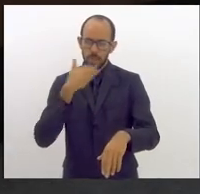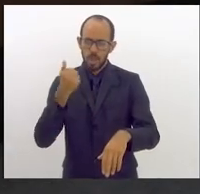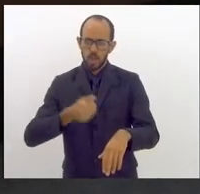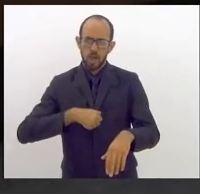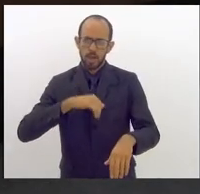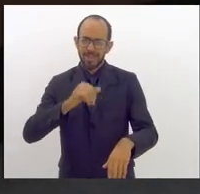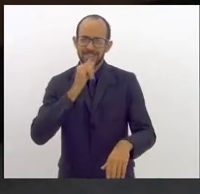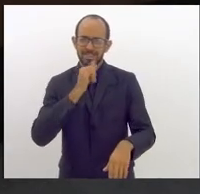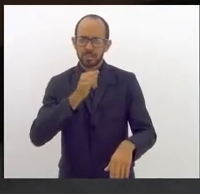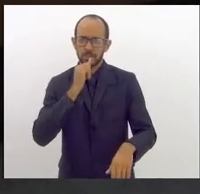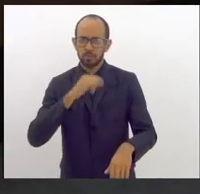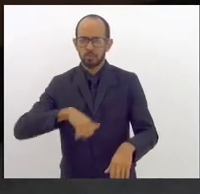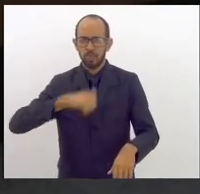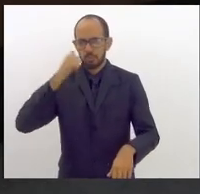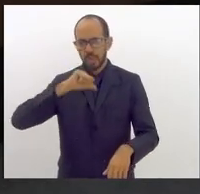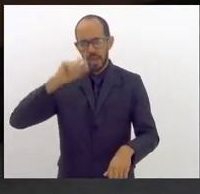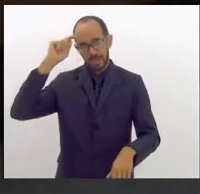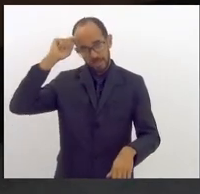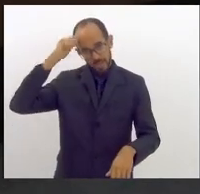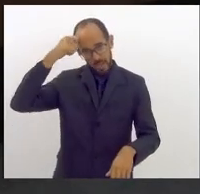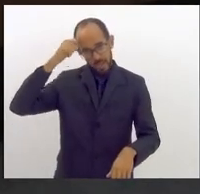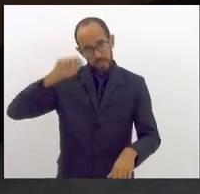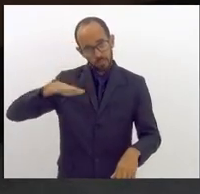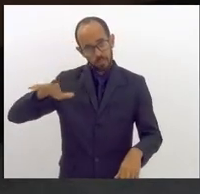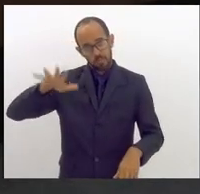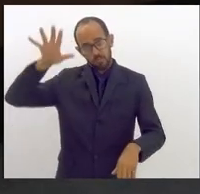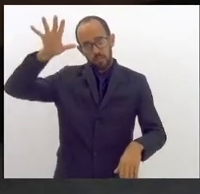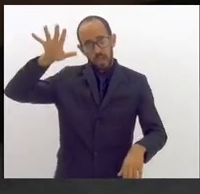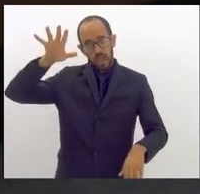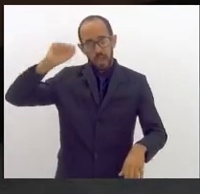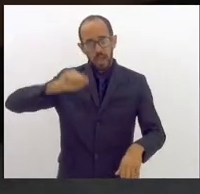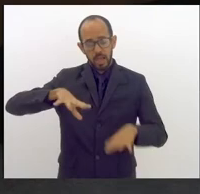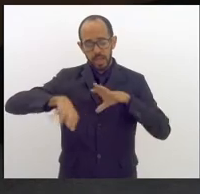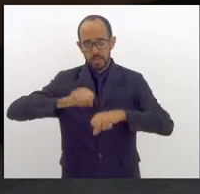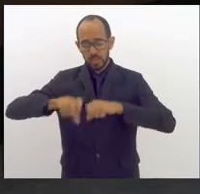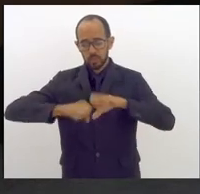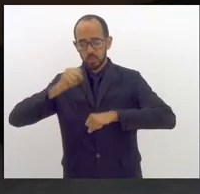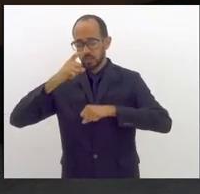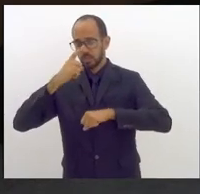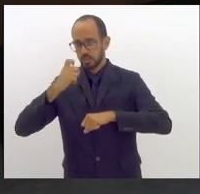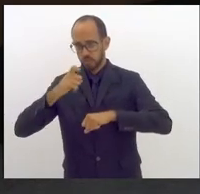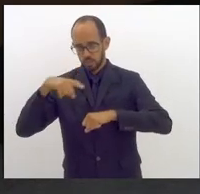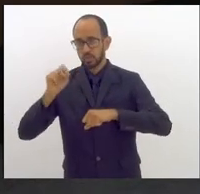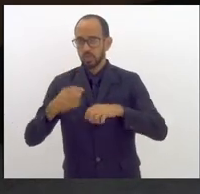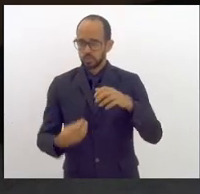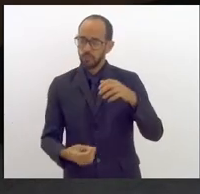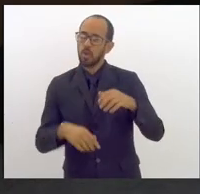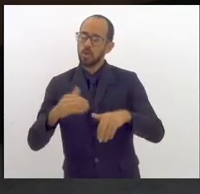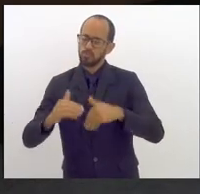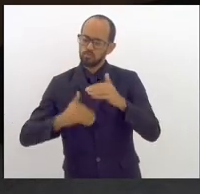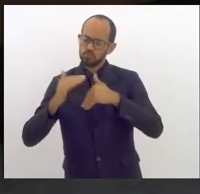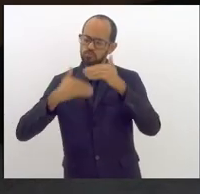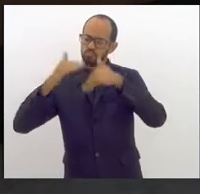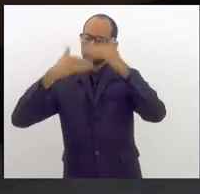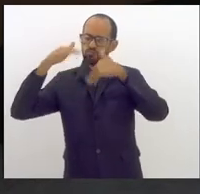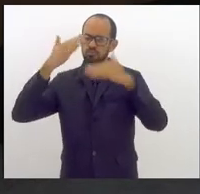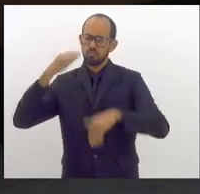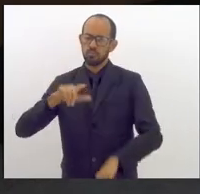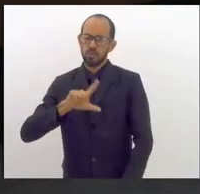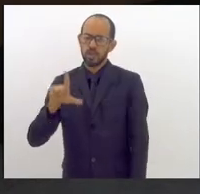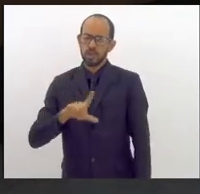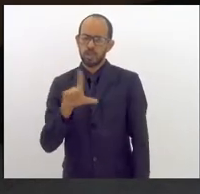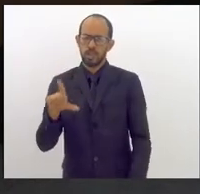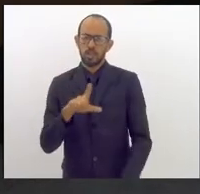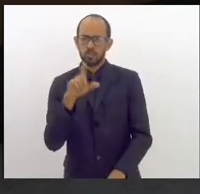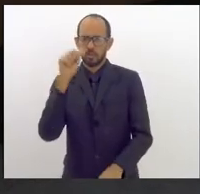negra favelada catadora que acabou se tornando uma das grandes damas da literatura brasileira como Carolina de Jesus espero que